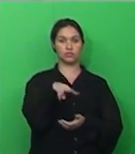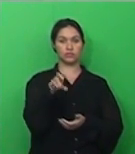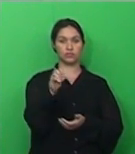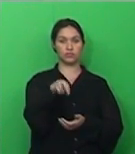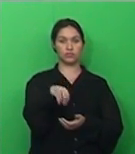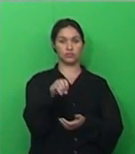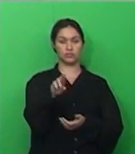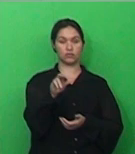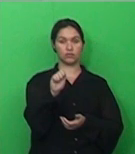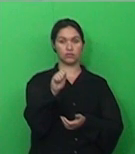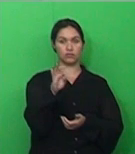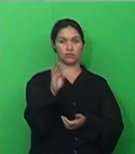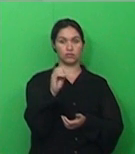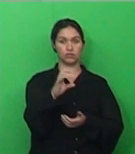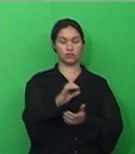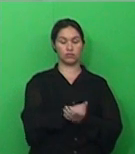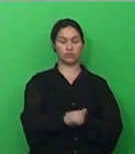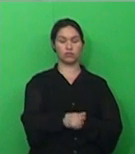lado, nós não podemos